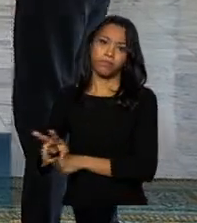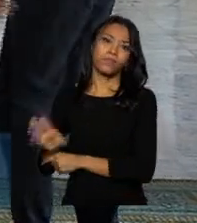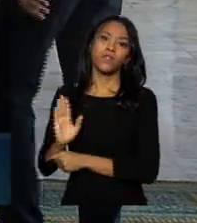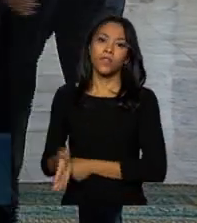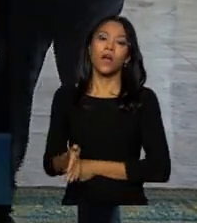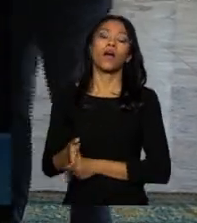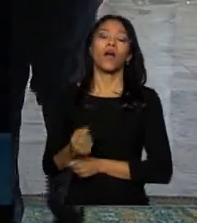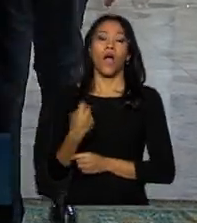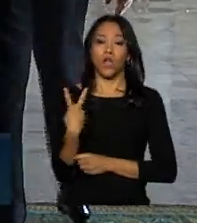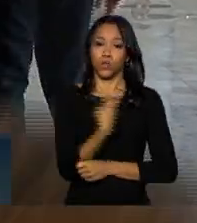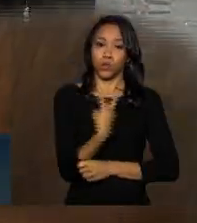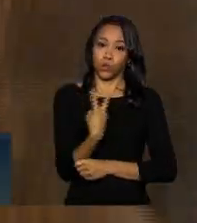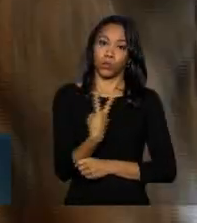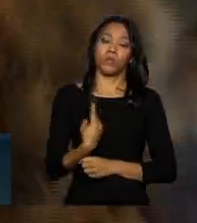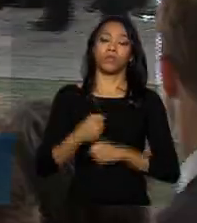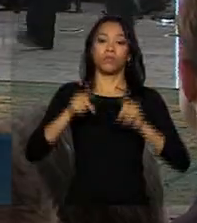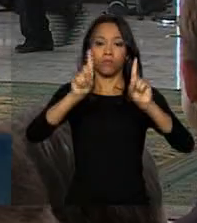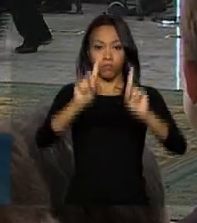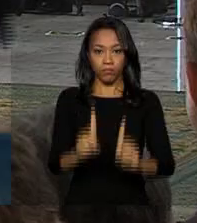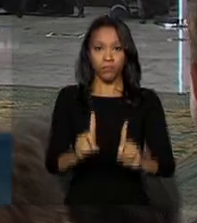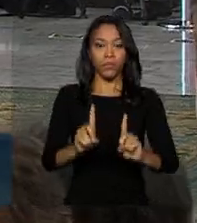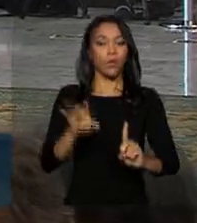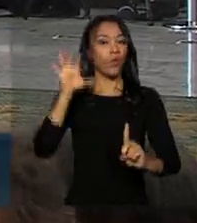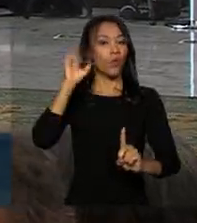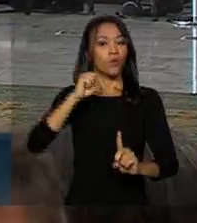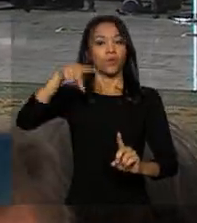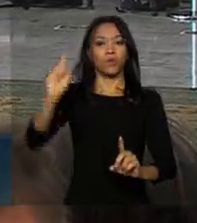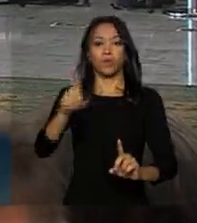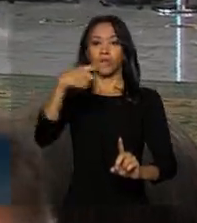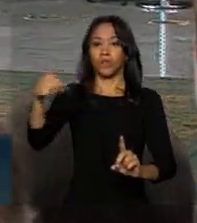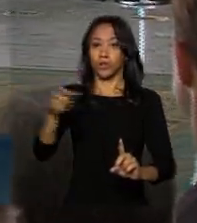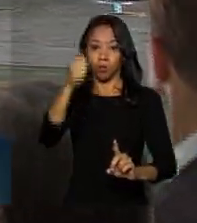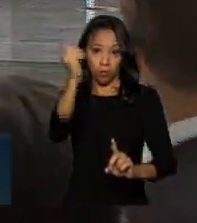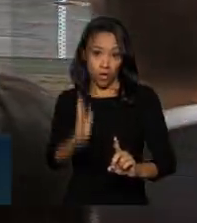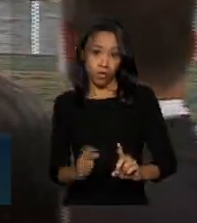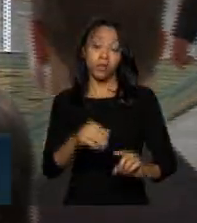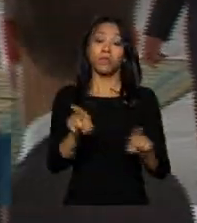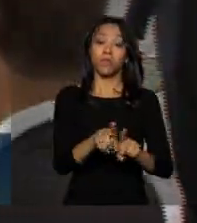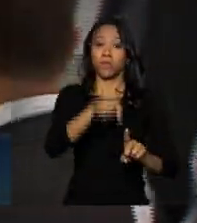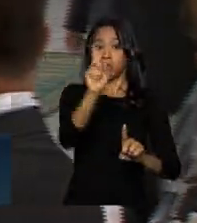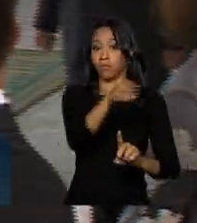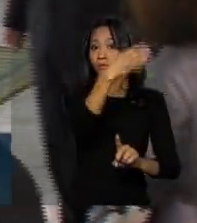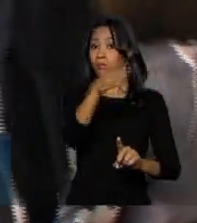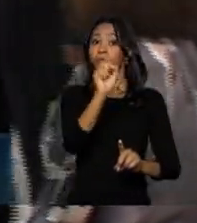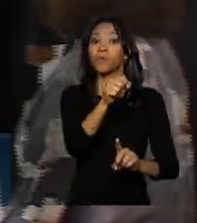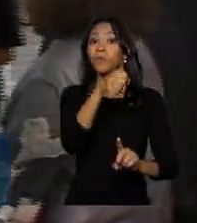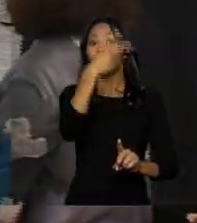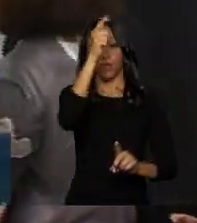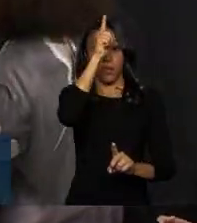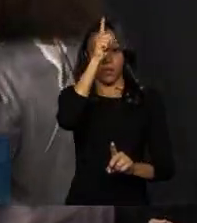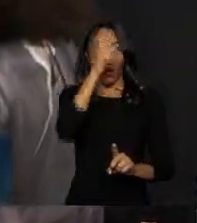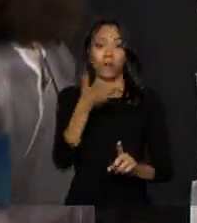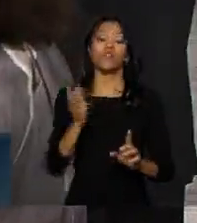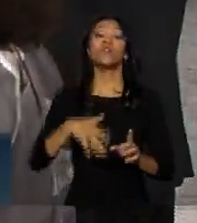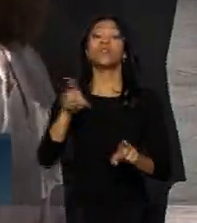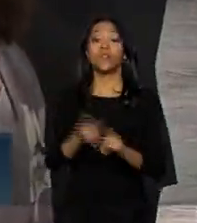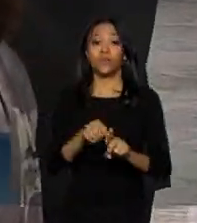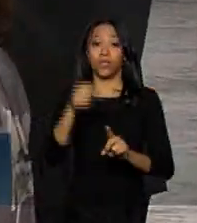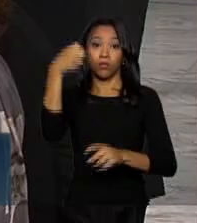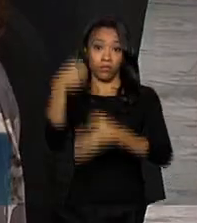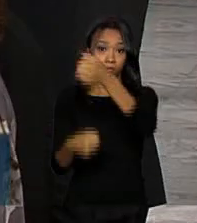As duas acompanharam a execução dos hinos nacionais da Alemanha e do Brasil e o hasteamento das